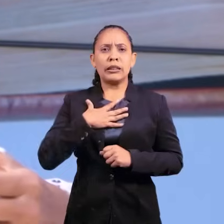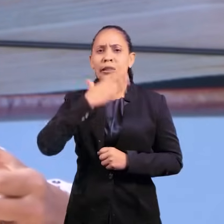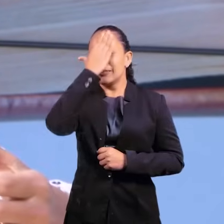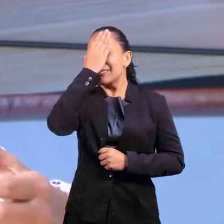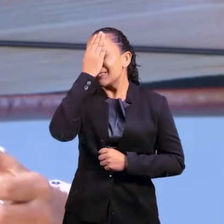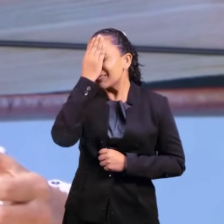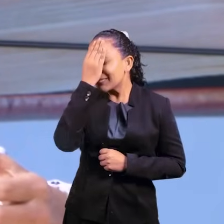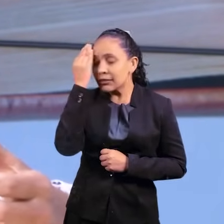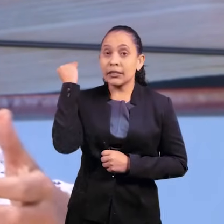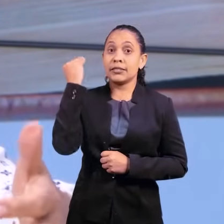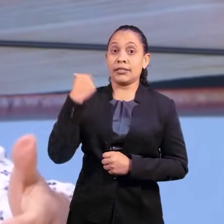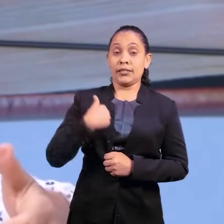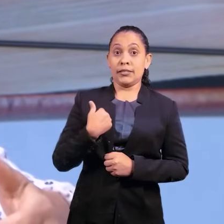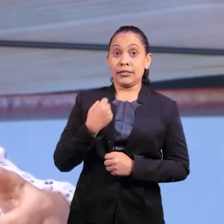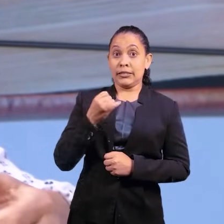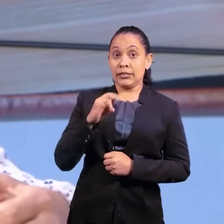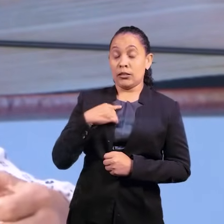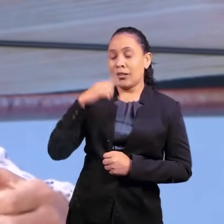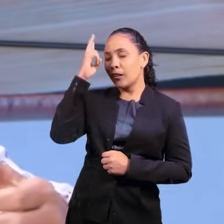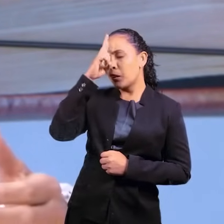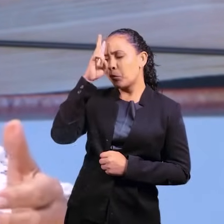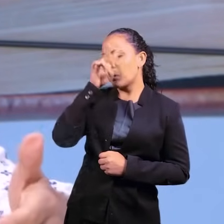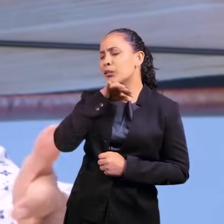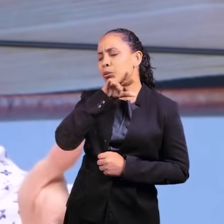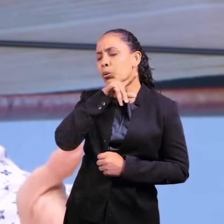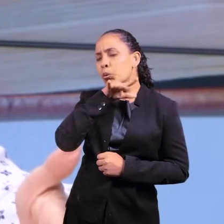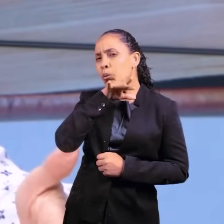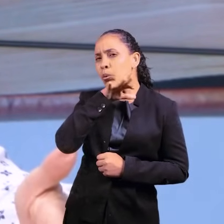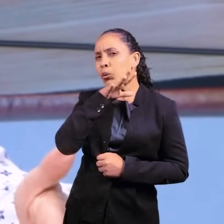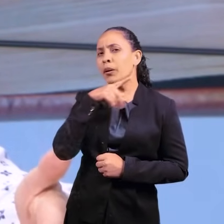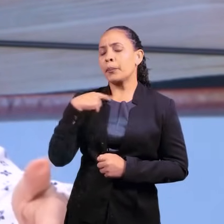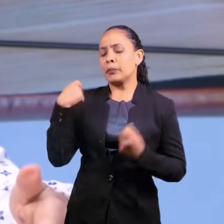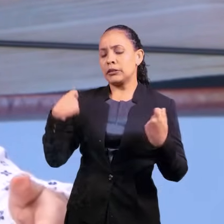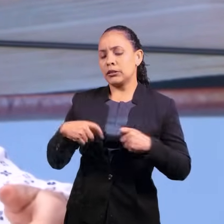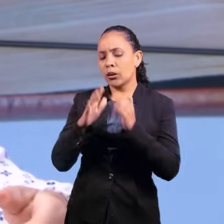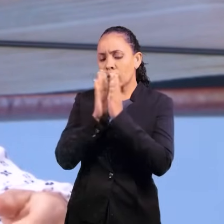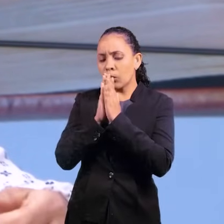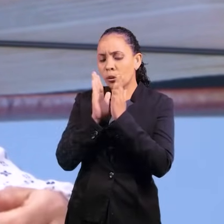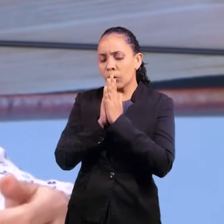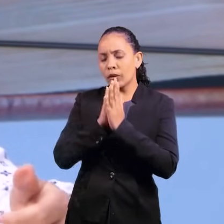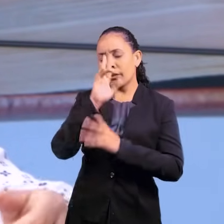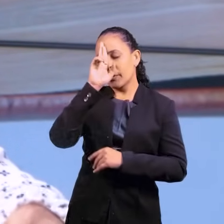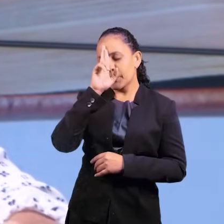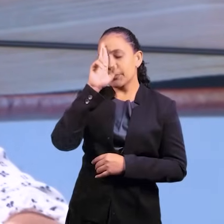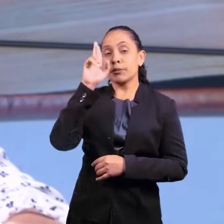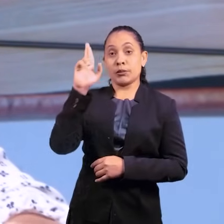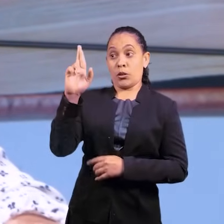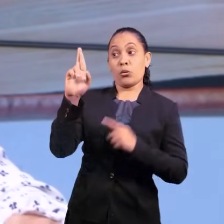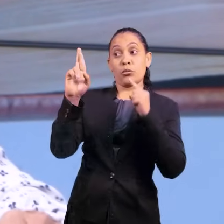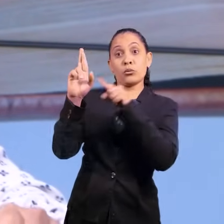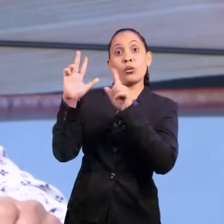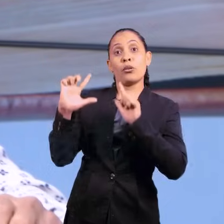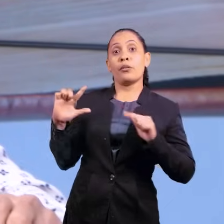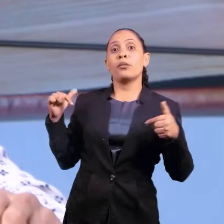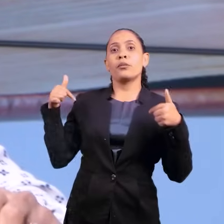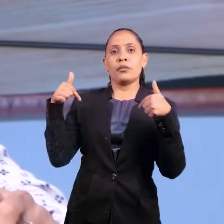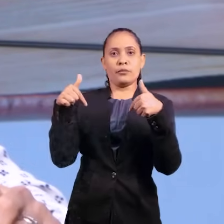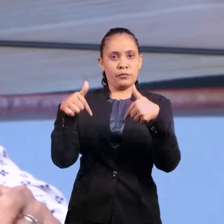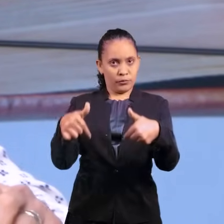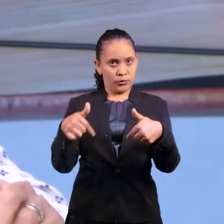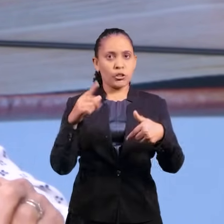traz lembranças ruins, você tem que orar ao Senhor. Né? Orar ao Senhor e o Senhor vai